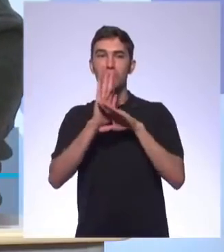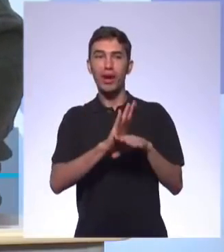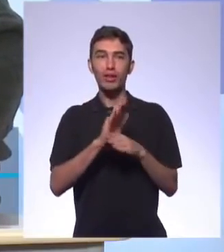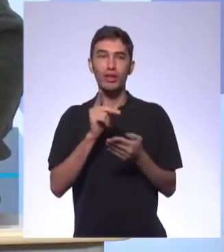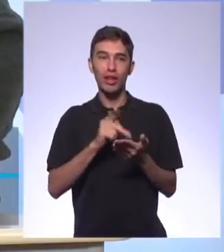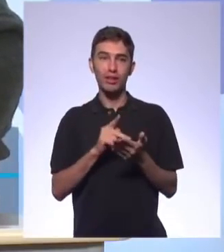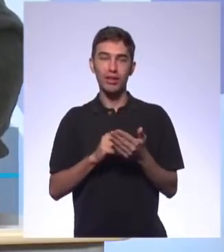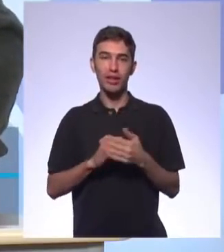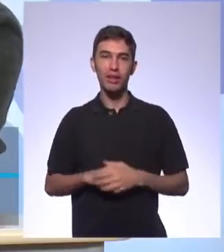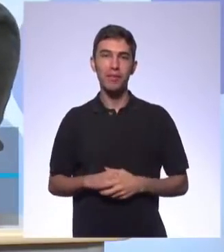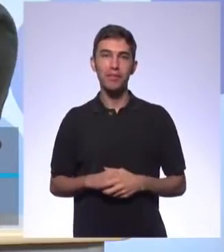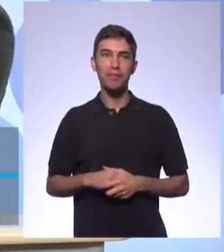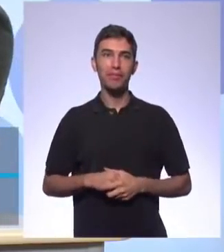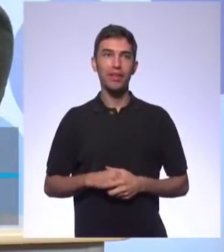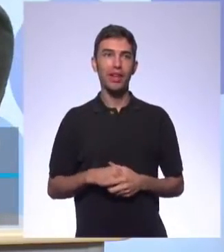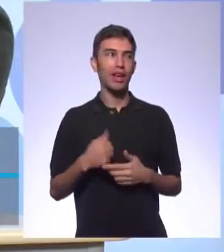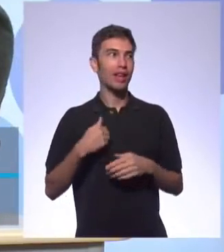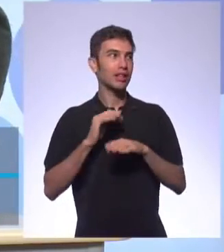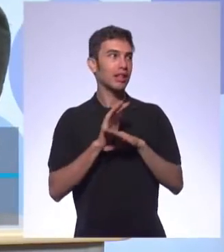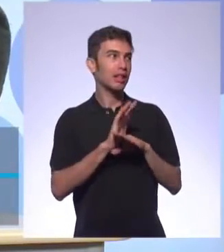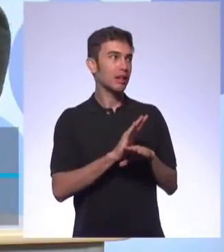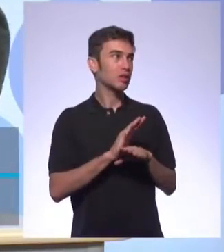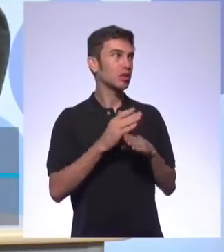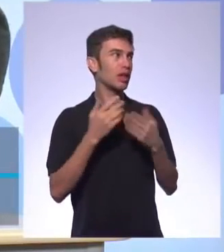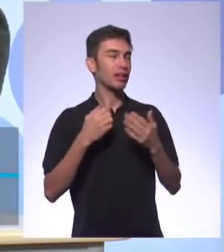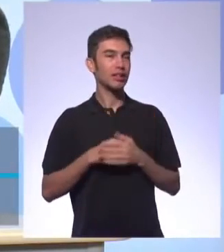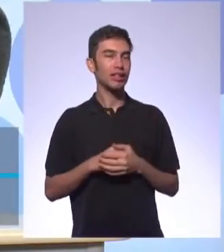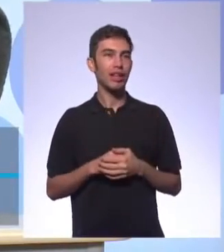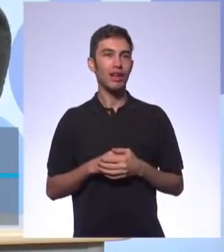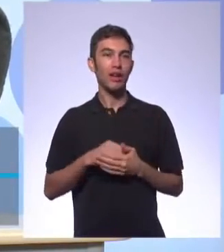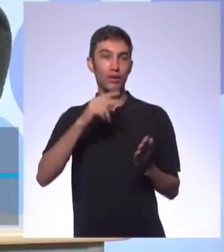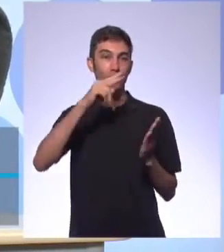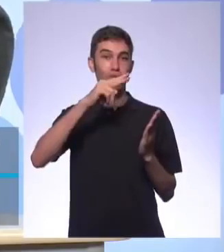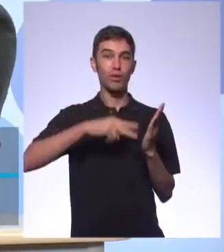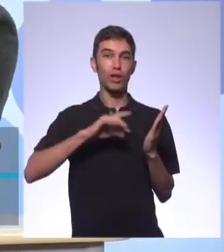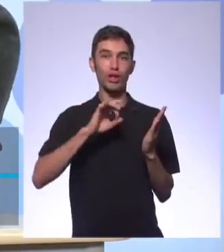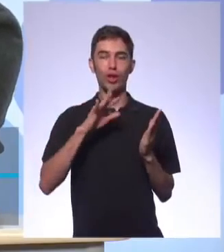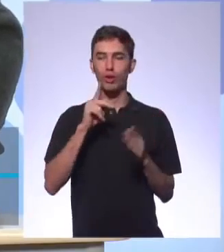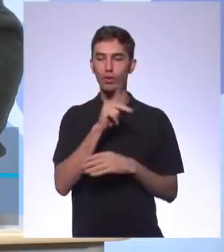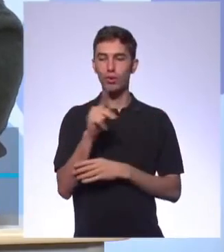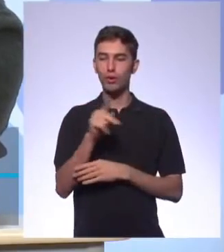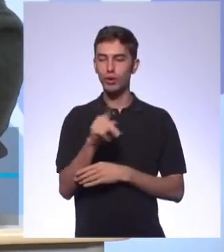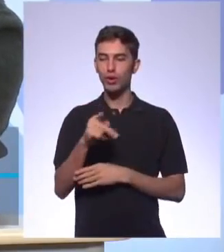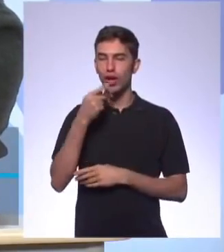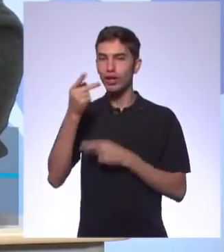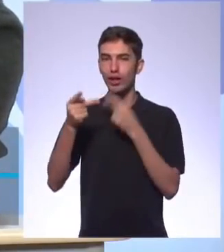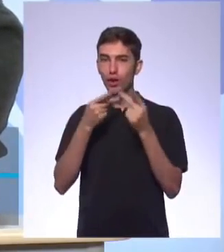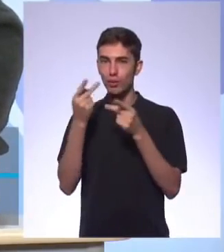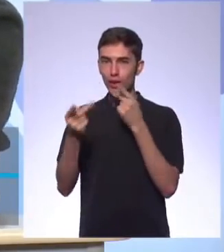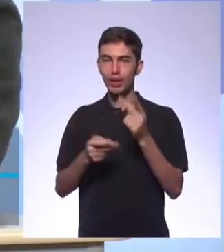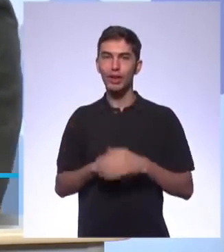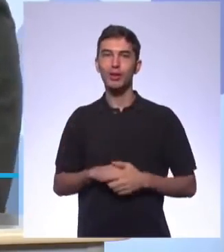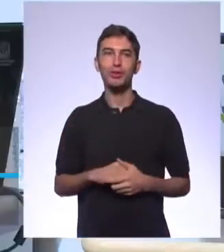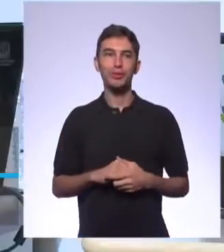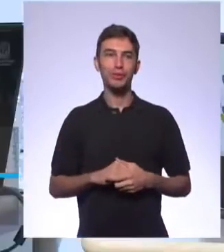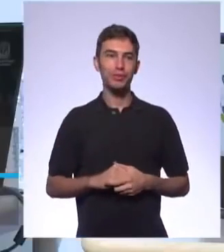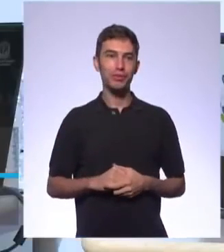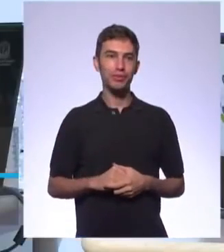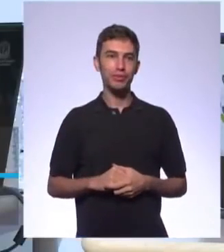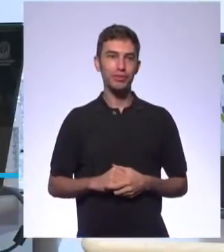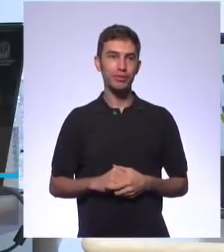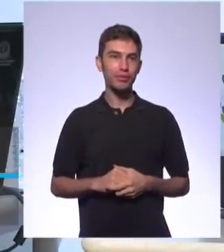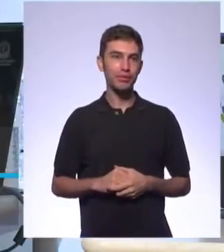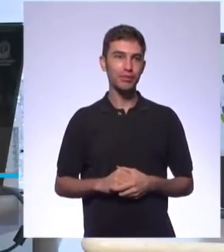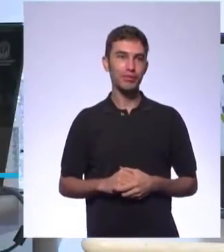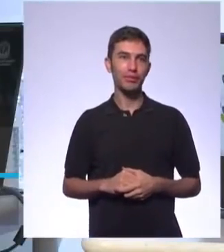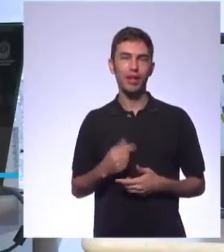aula. Então espero aí contribuir. Só vou ler o que os professores estão comentando aqui no chat, que os alunos estão comentando. Eu vou bem perguntar as